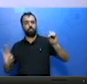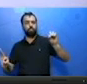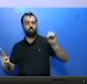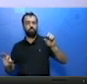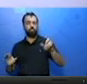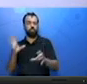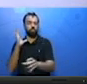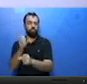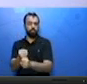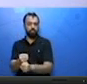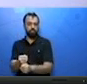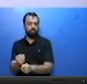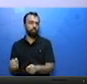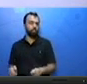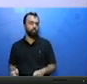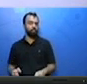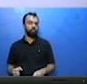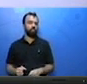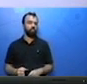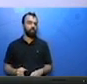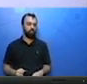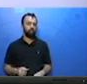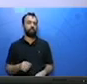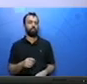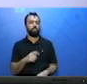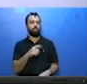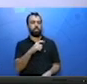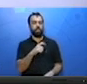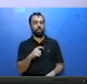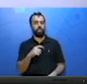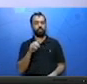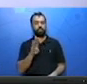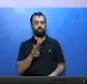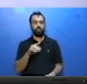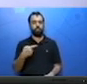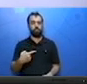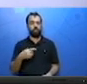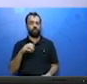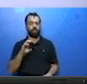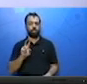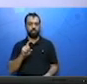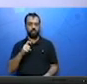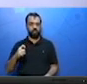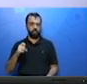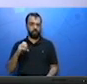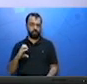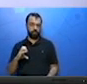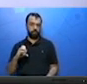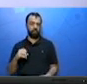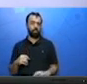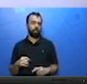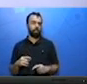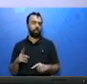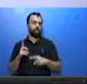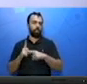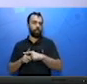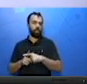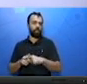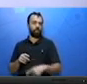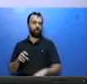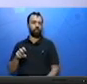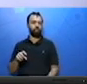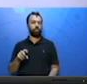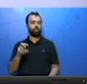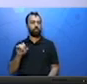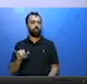Então é o x do B menos o x do C, mais o y do B menos o y do C.